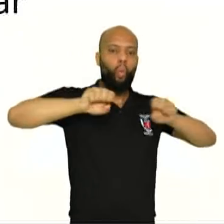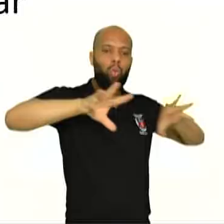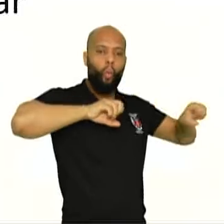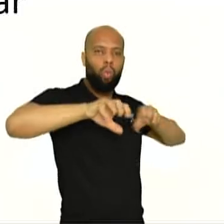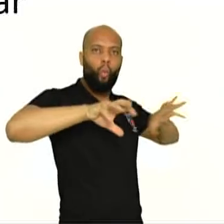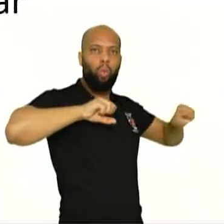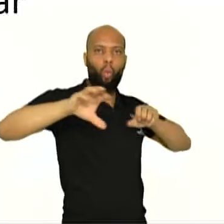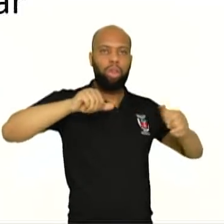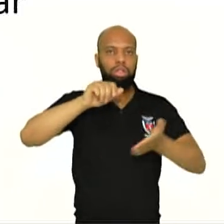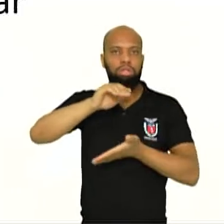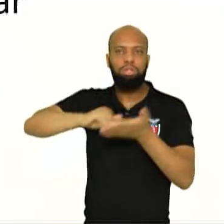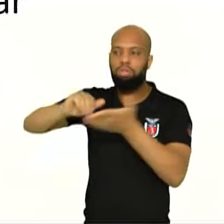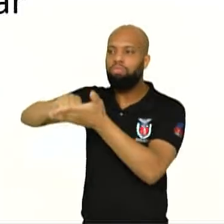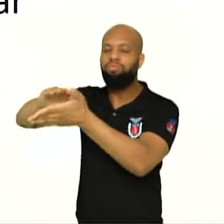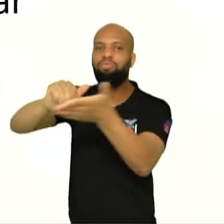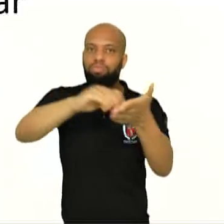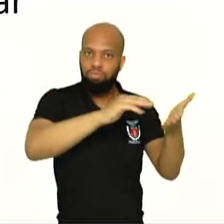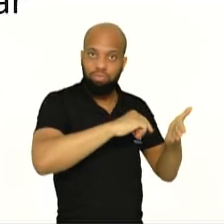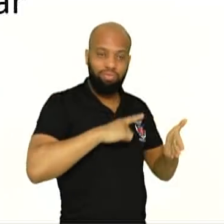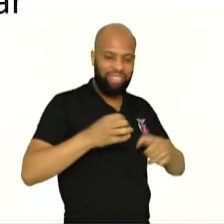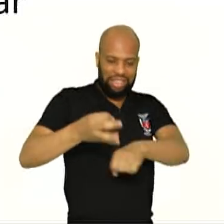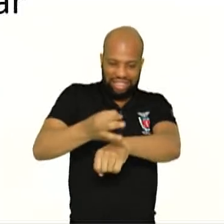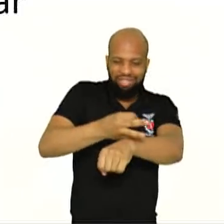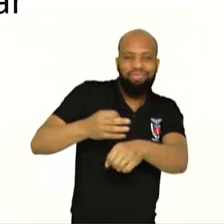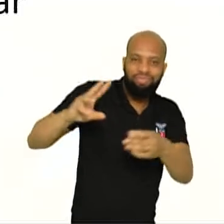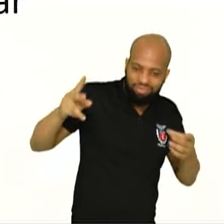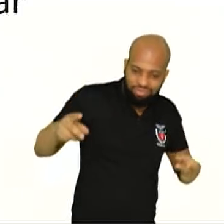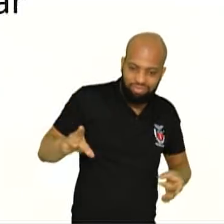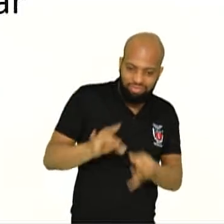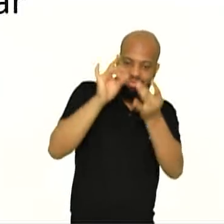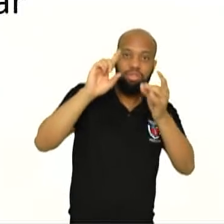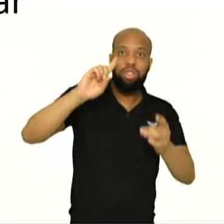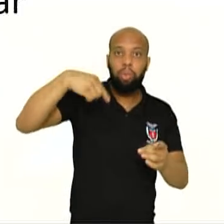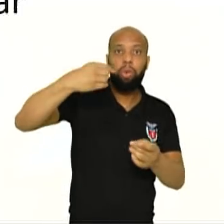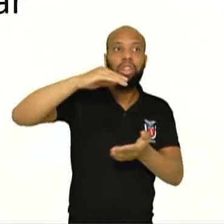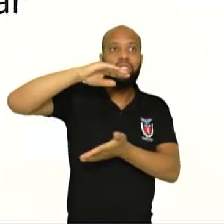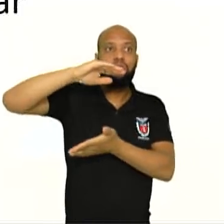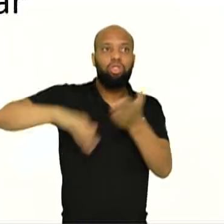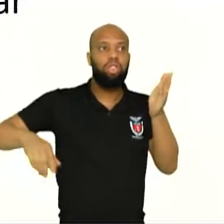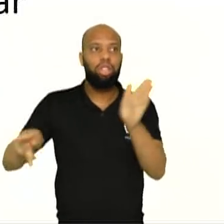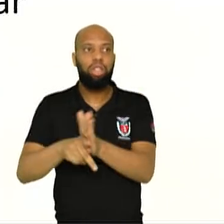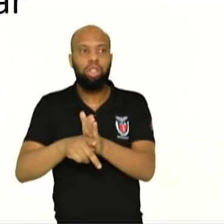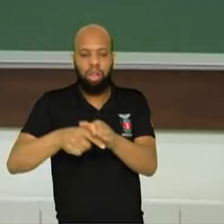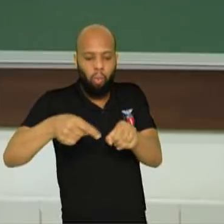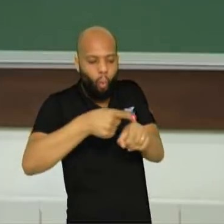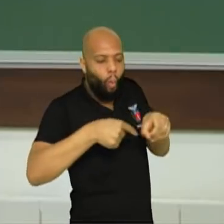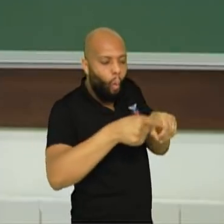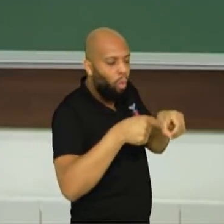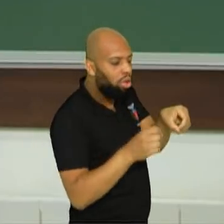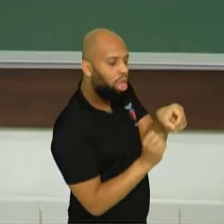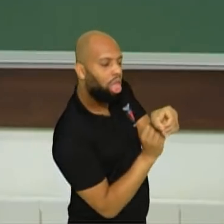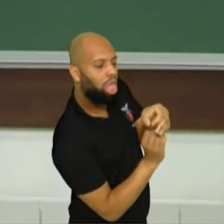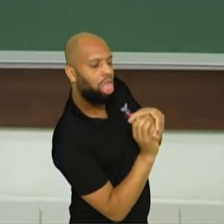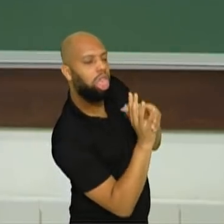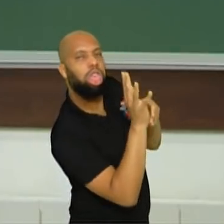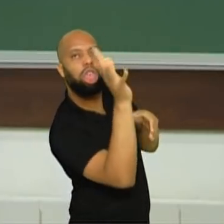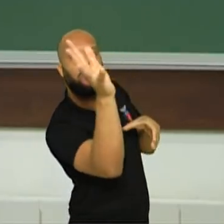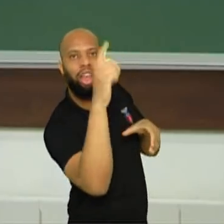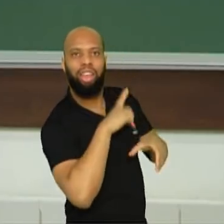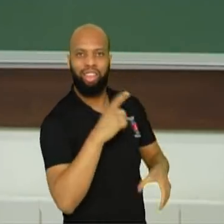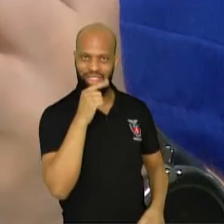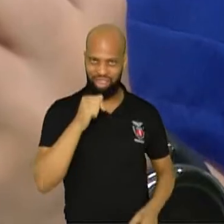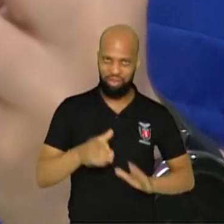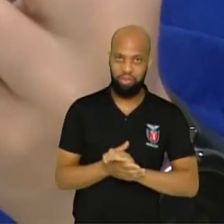específica que você vai aprender daqui a pouquinho. E aí depois ela elimina pela abertura principal que ela tem aqui em cima.